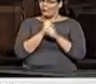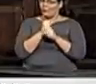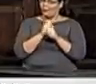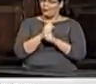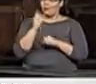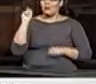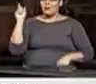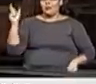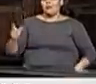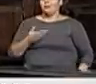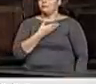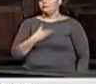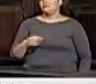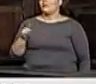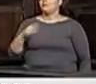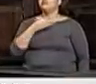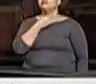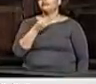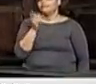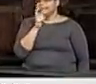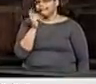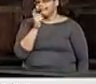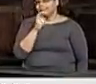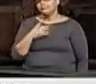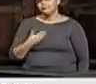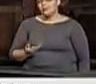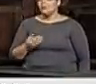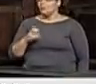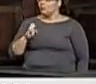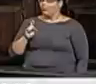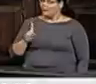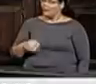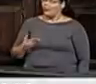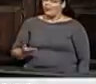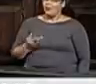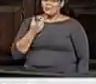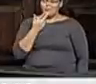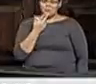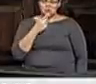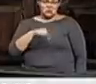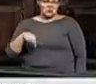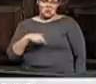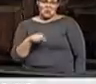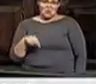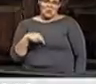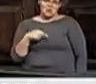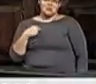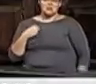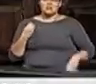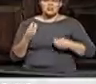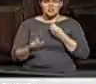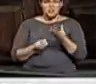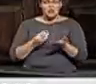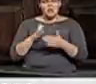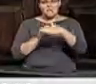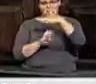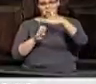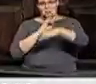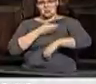é falsa. Pois é. Ele está dizendo que nós é que demos os